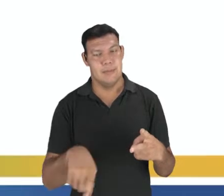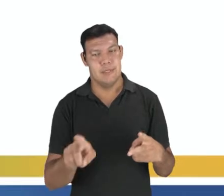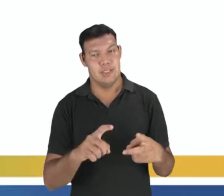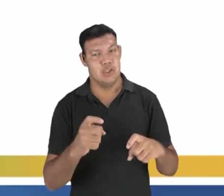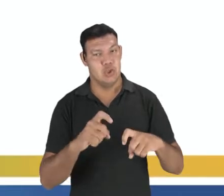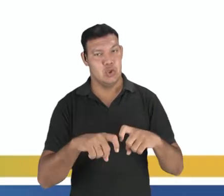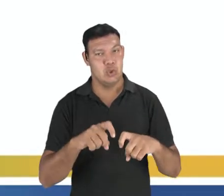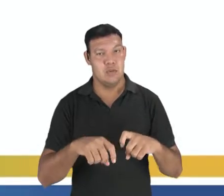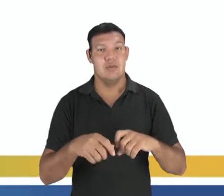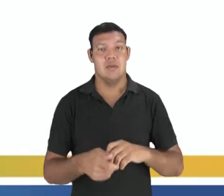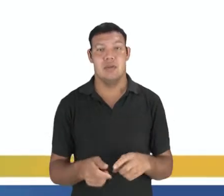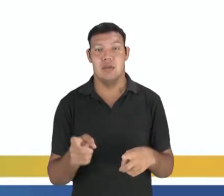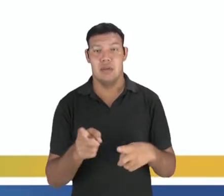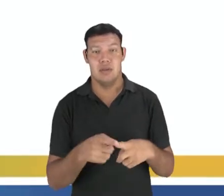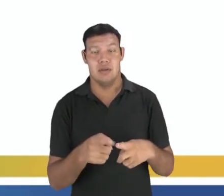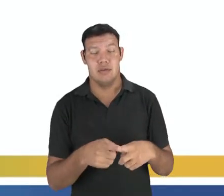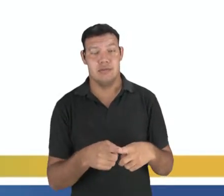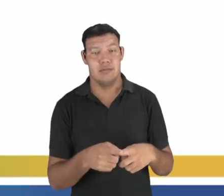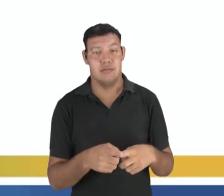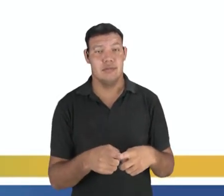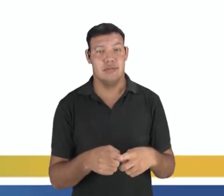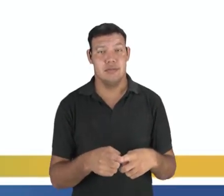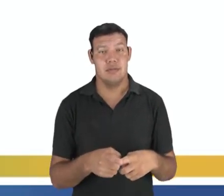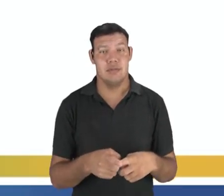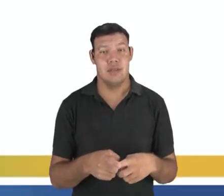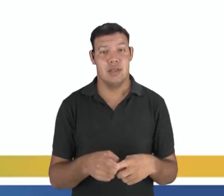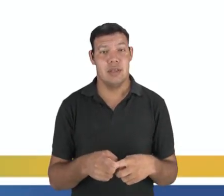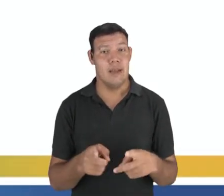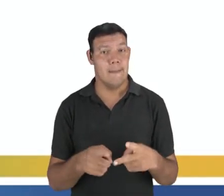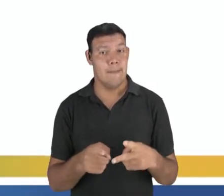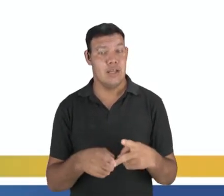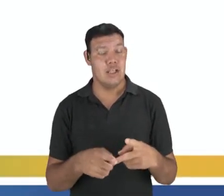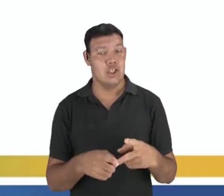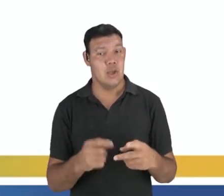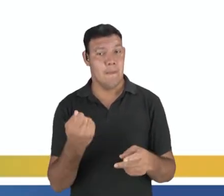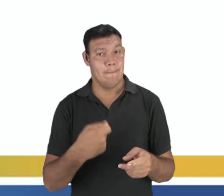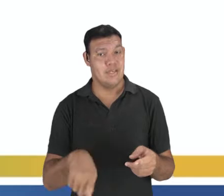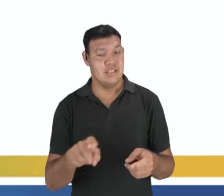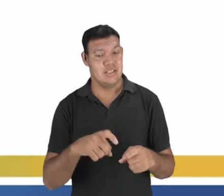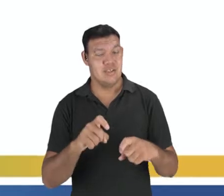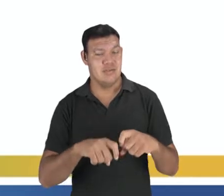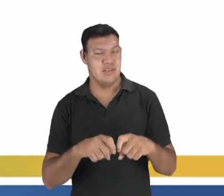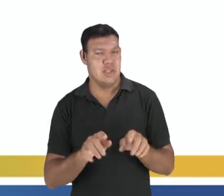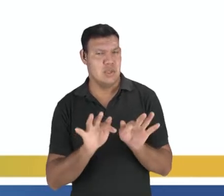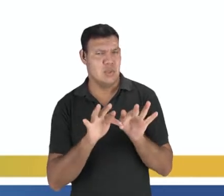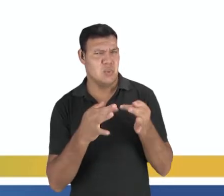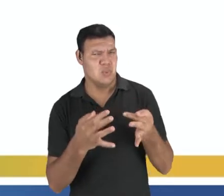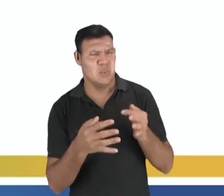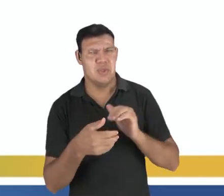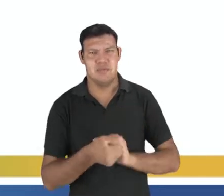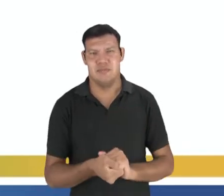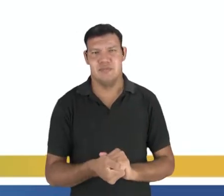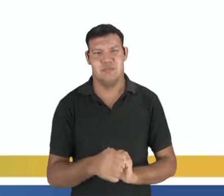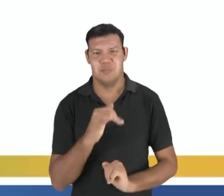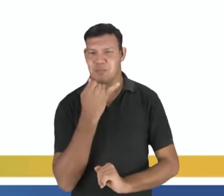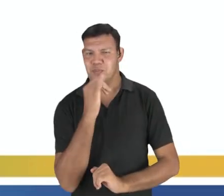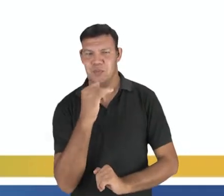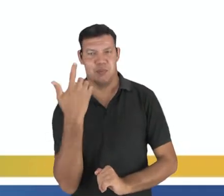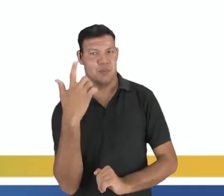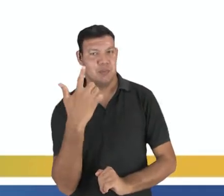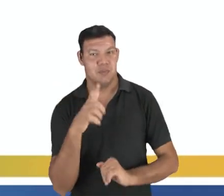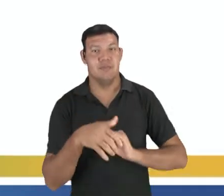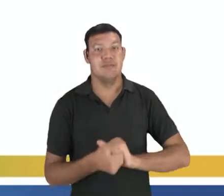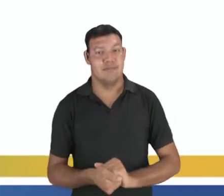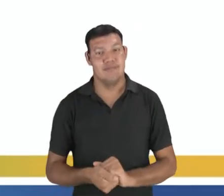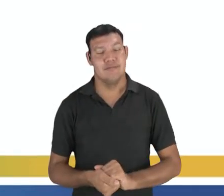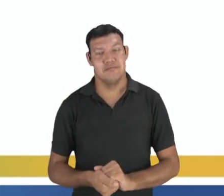assexuada. A reprodução assexuada é aquela reprodução que ela é mais simples, não demanda energia